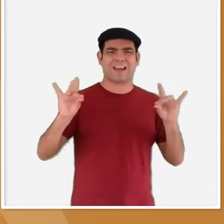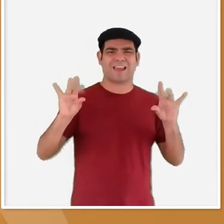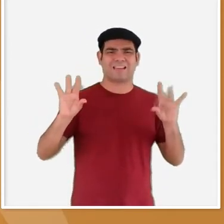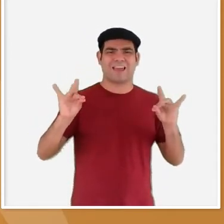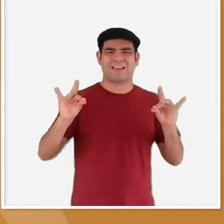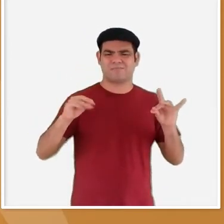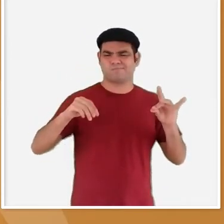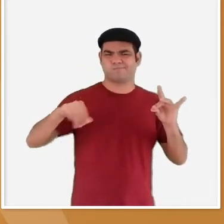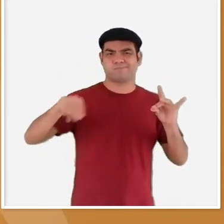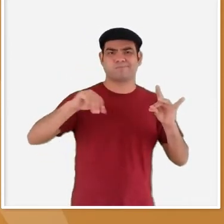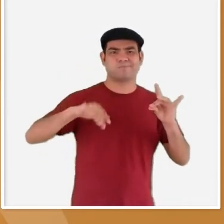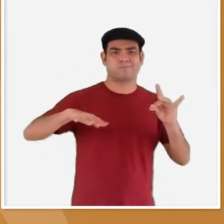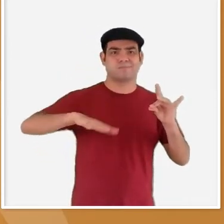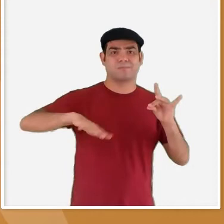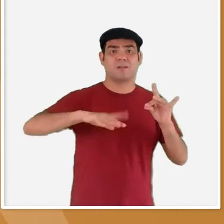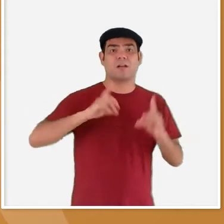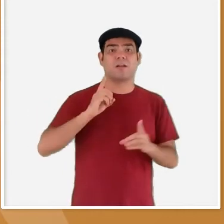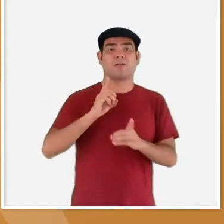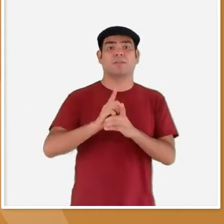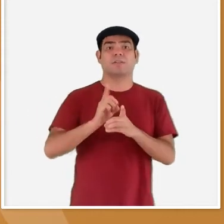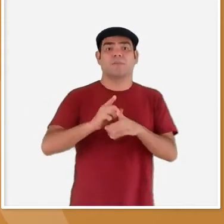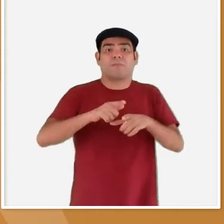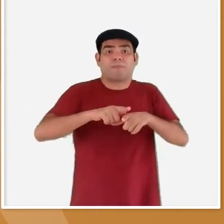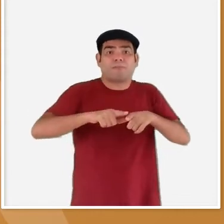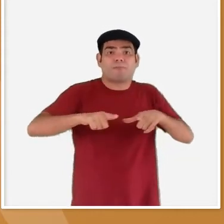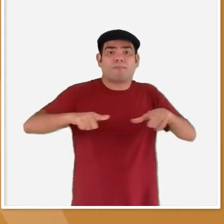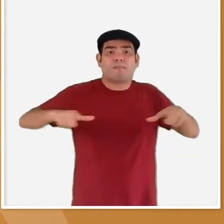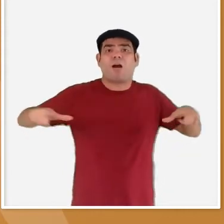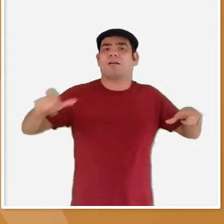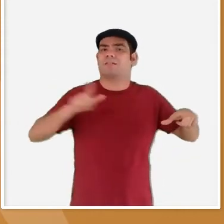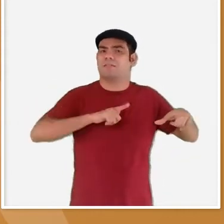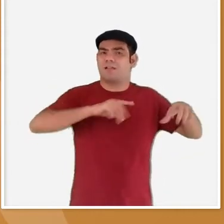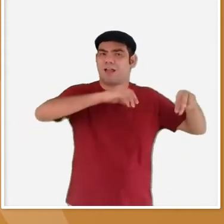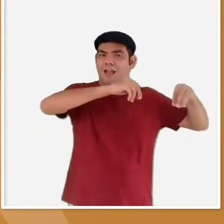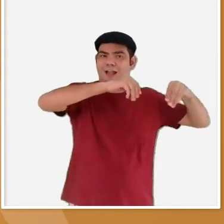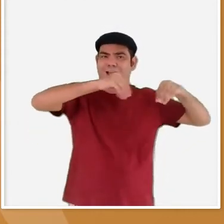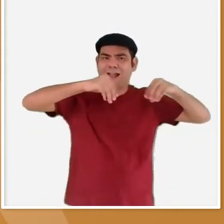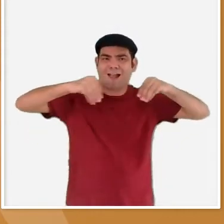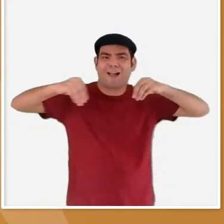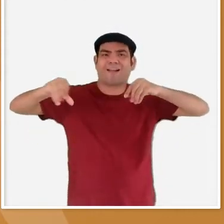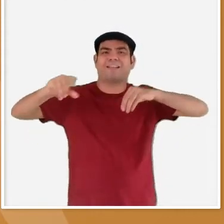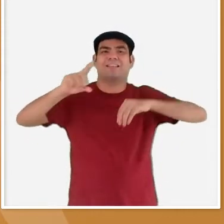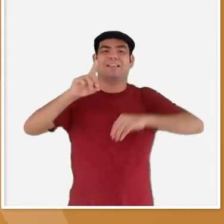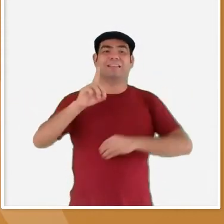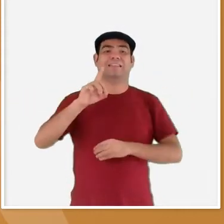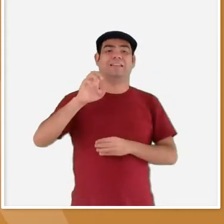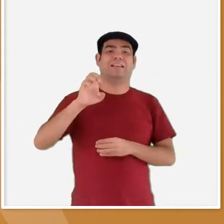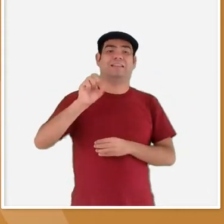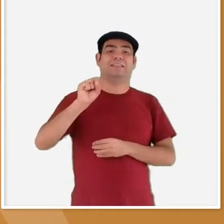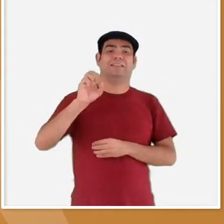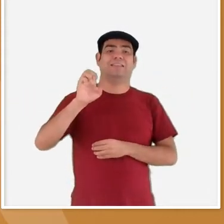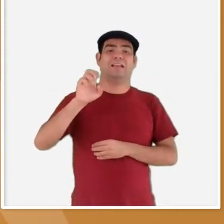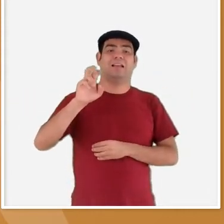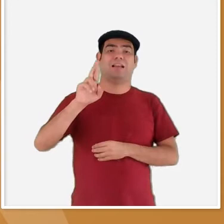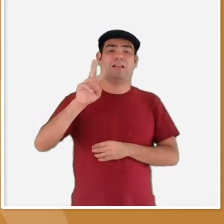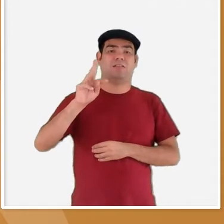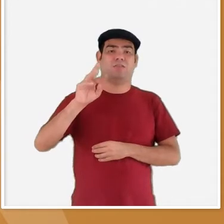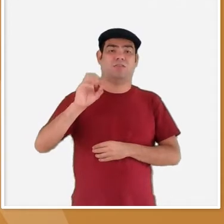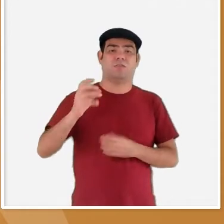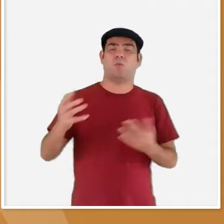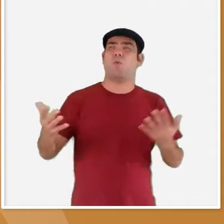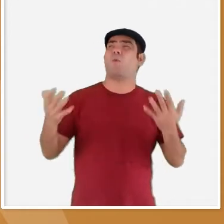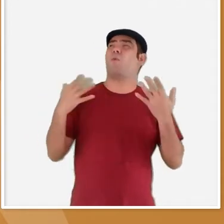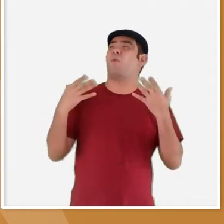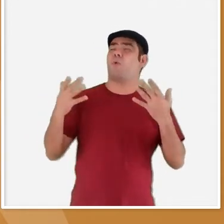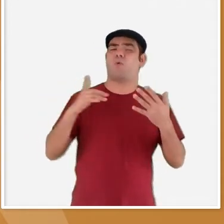que nós encontramos aqui desertos, tá bom? É a área de desertos, tá? Nós vamos ver aqui nessa área de